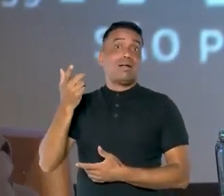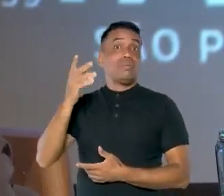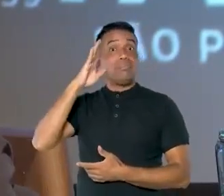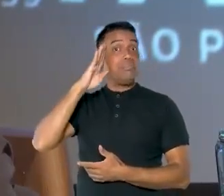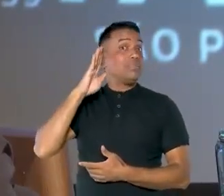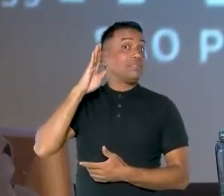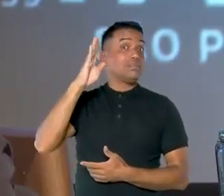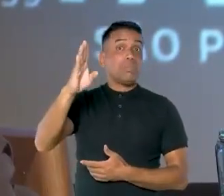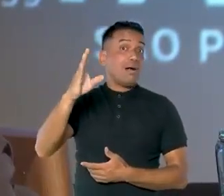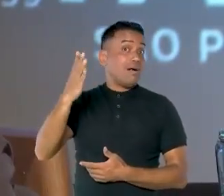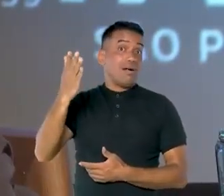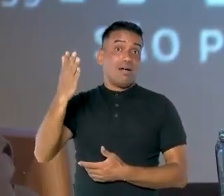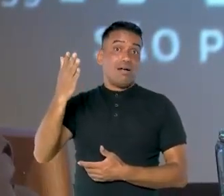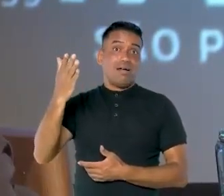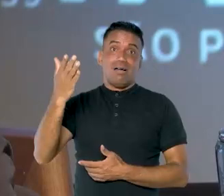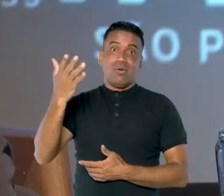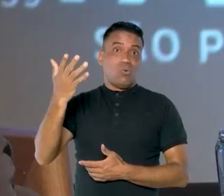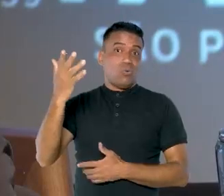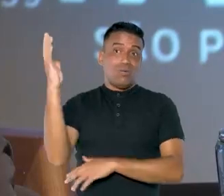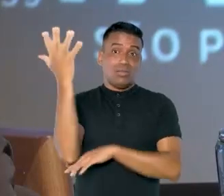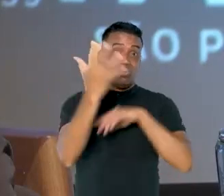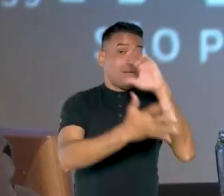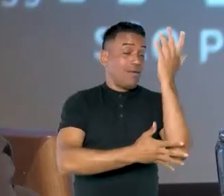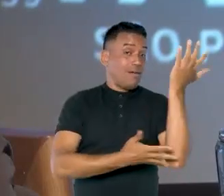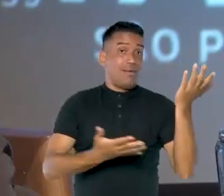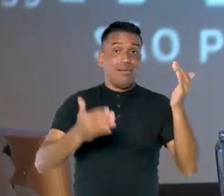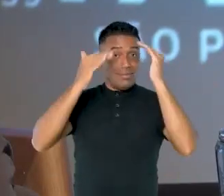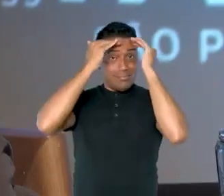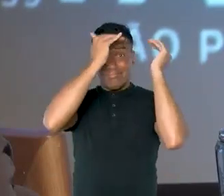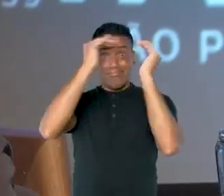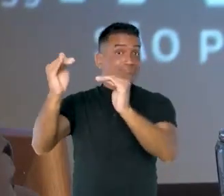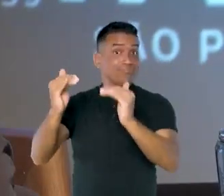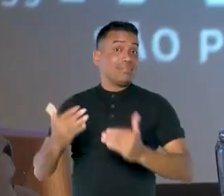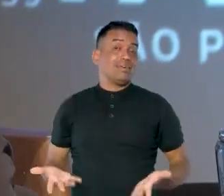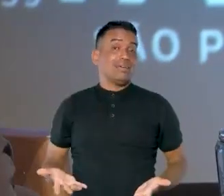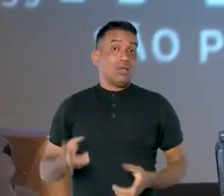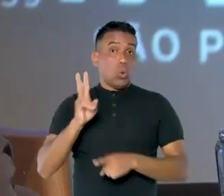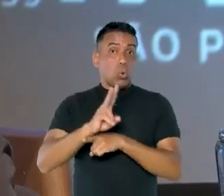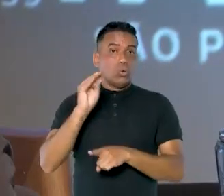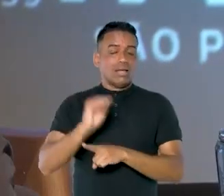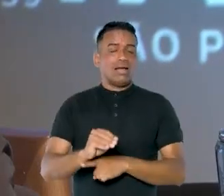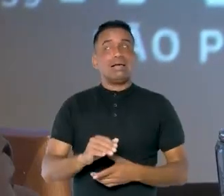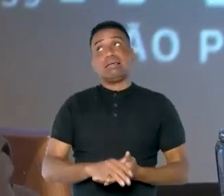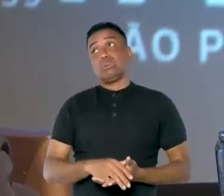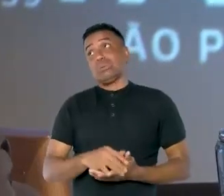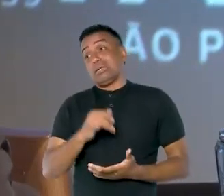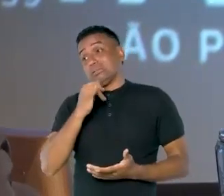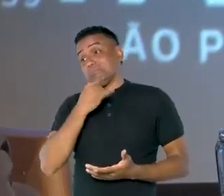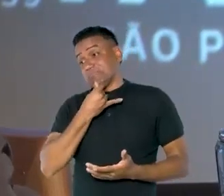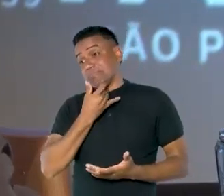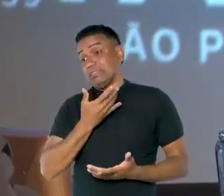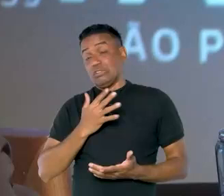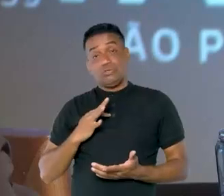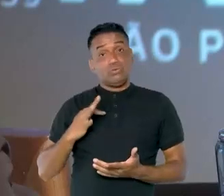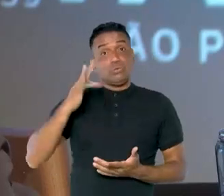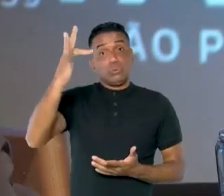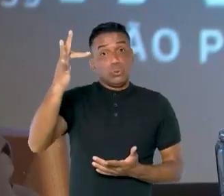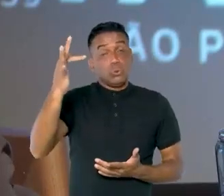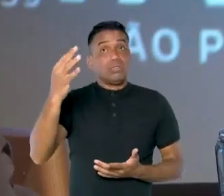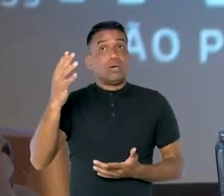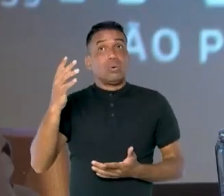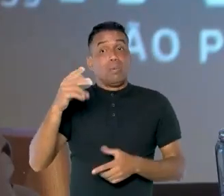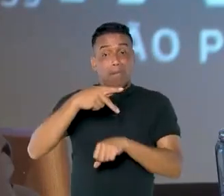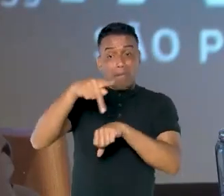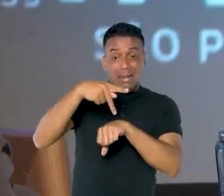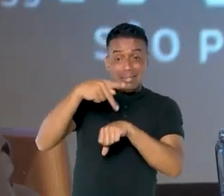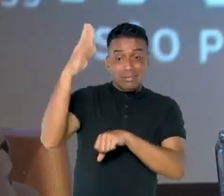do país. Então, nós, não quero ser muito pessimista, mas aqui no Brasil a gente vive entre o